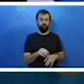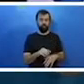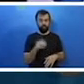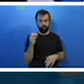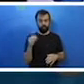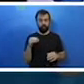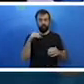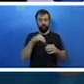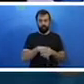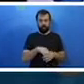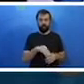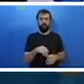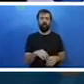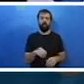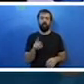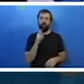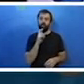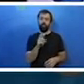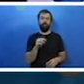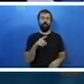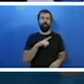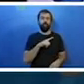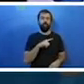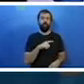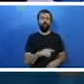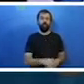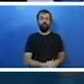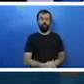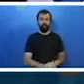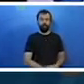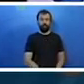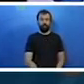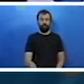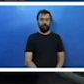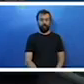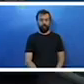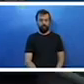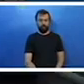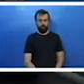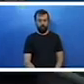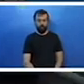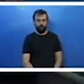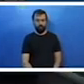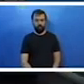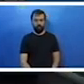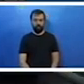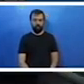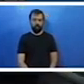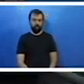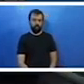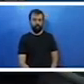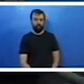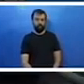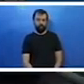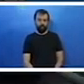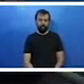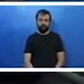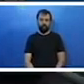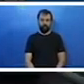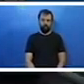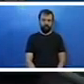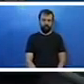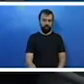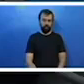a 132. A Anitta brava, bagunçada, de certa, está querendo levar um bolo,